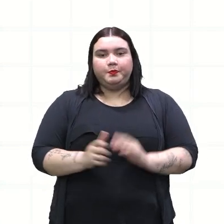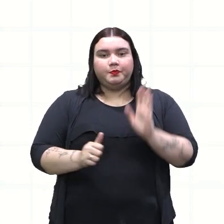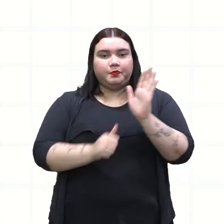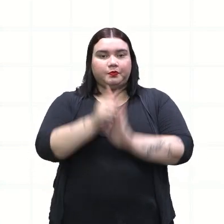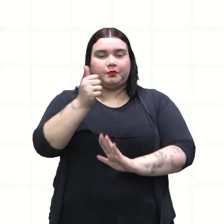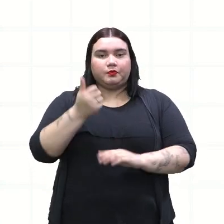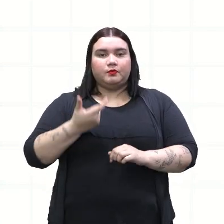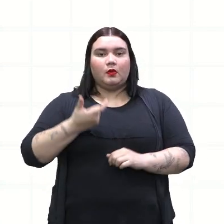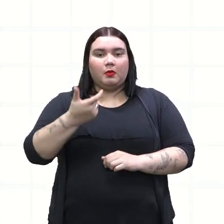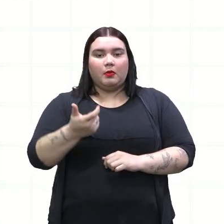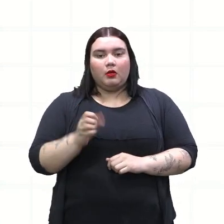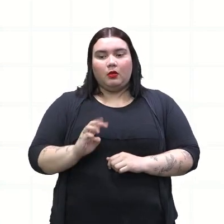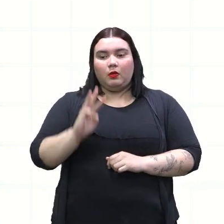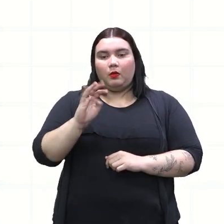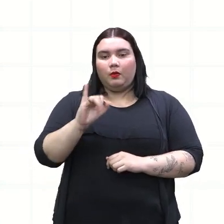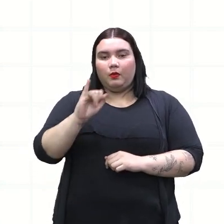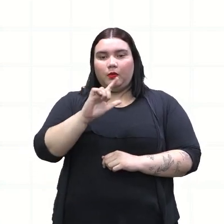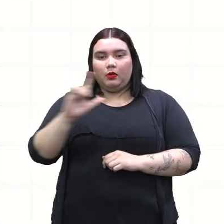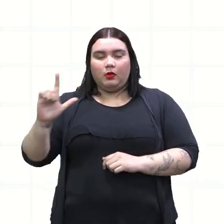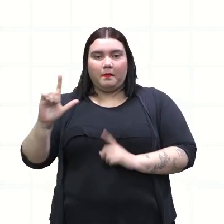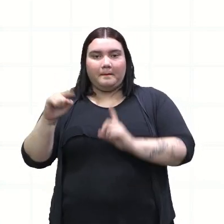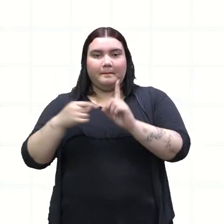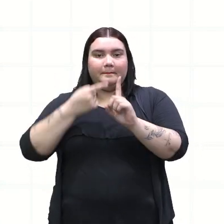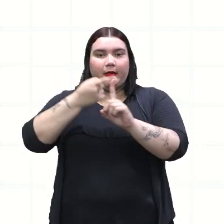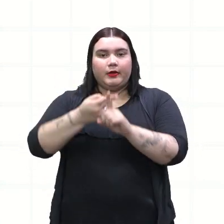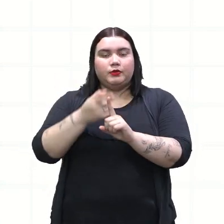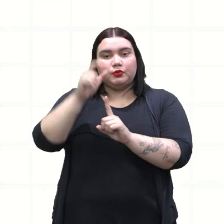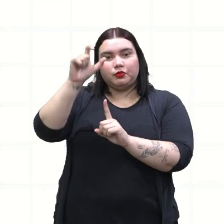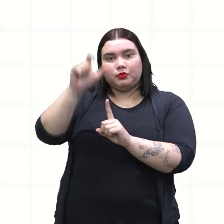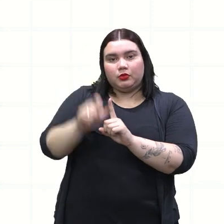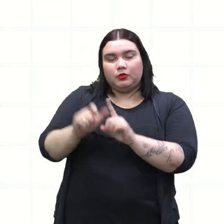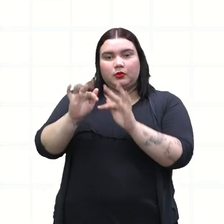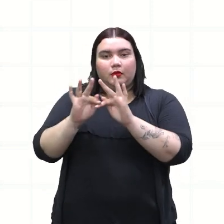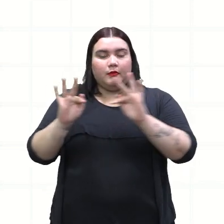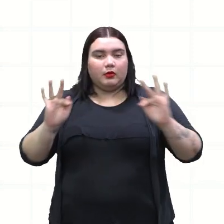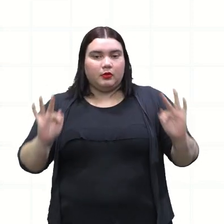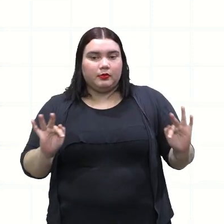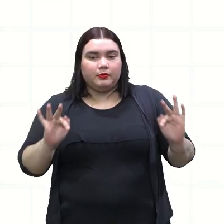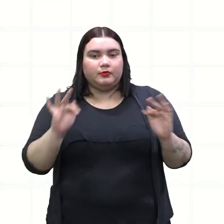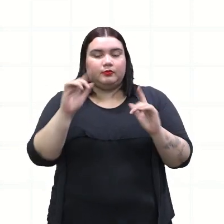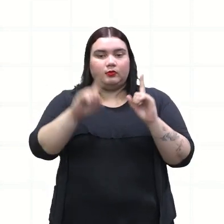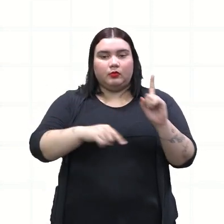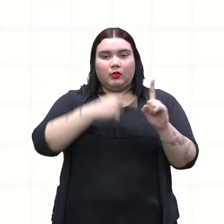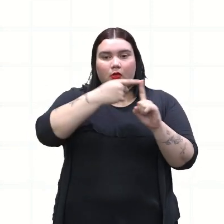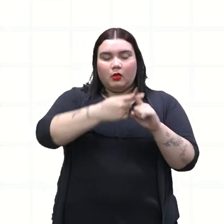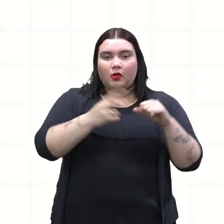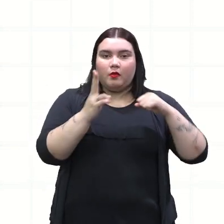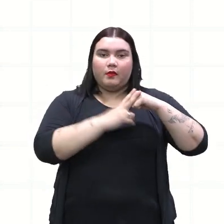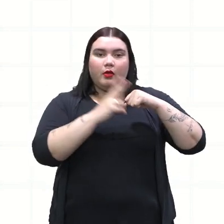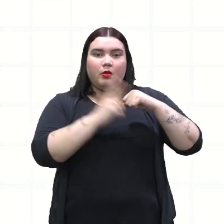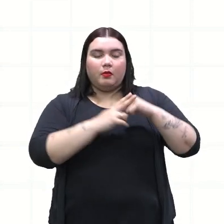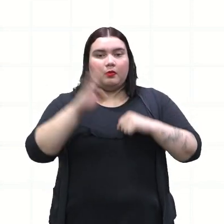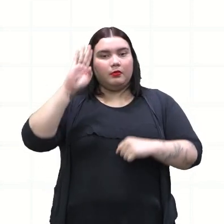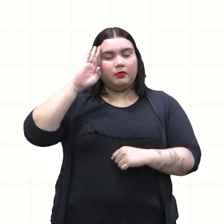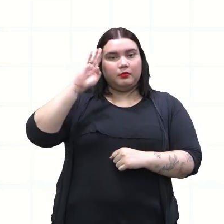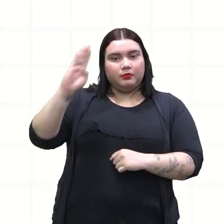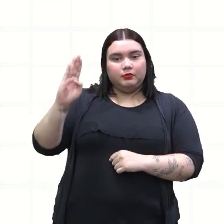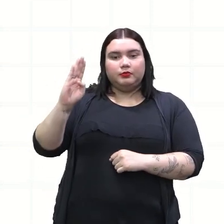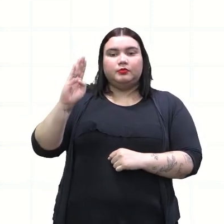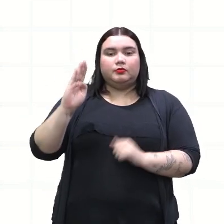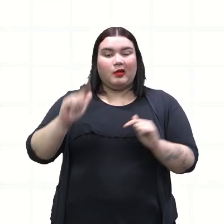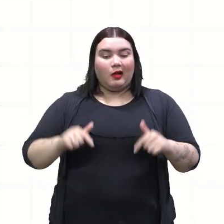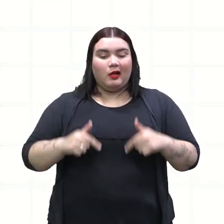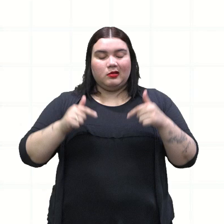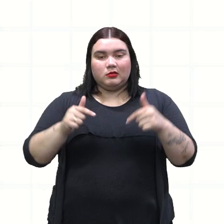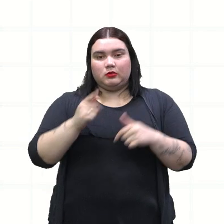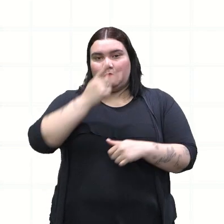é? Depois, o sujeito da frase. Depois, o verbo principal, que é a ação que a